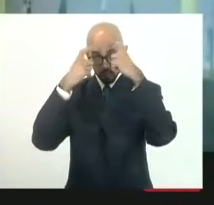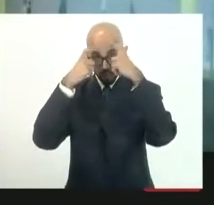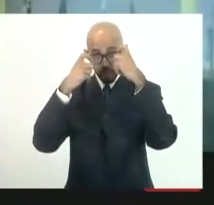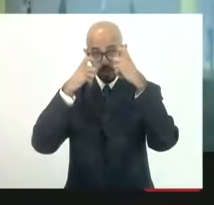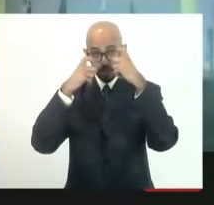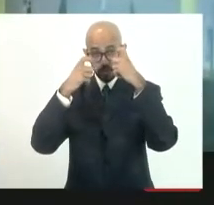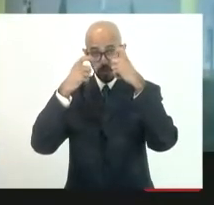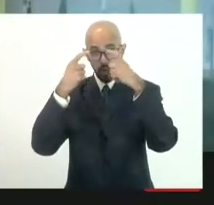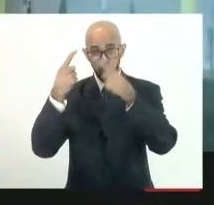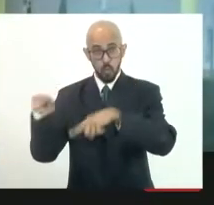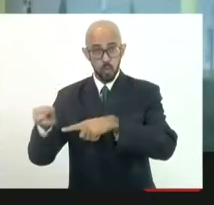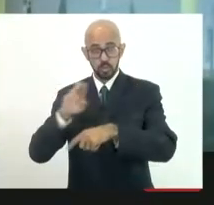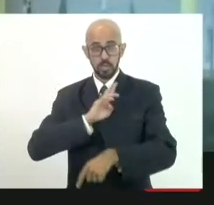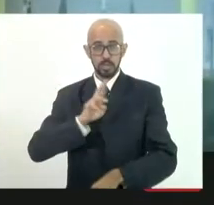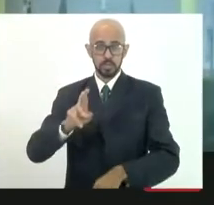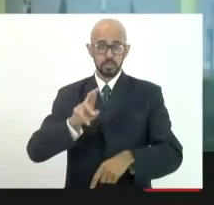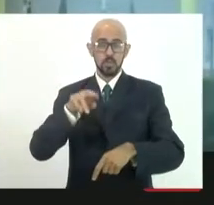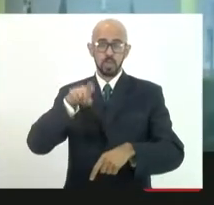estrutural,